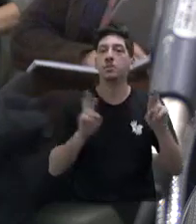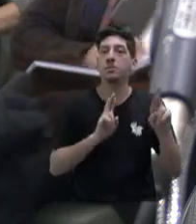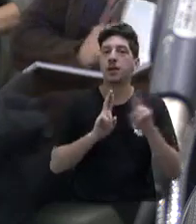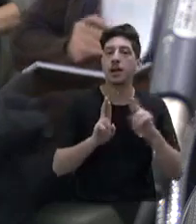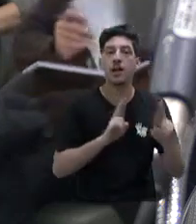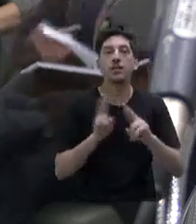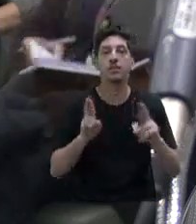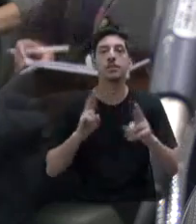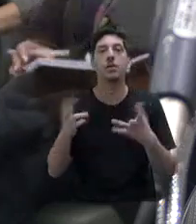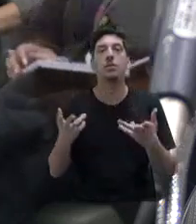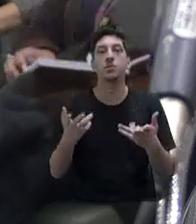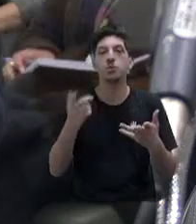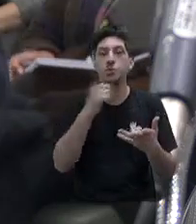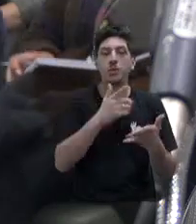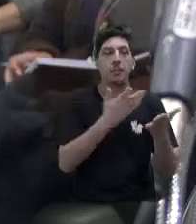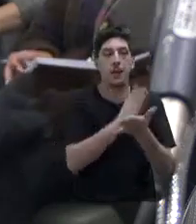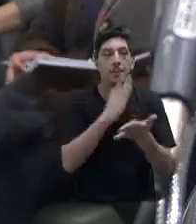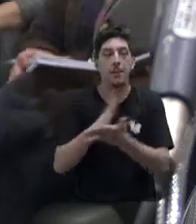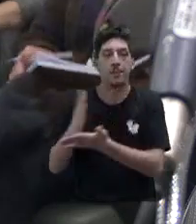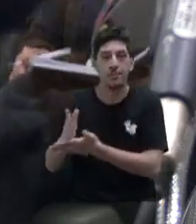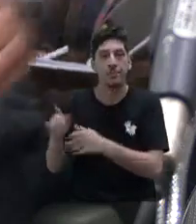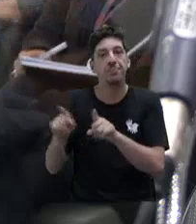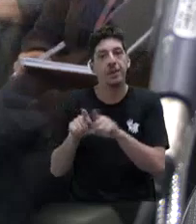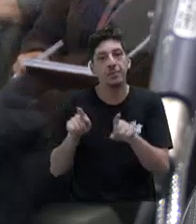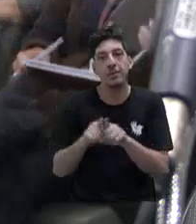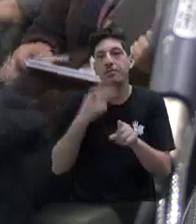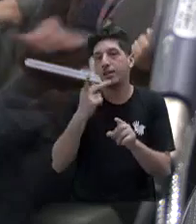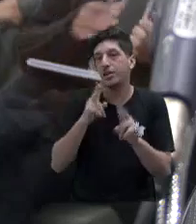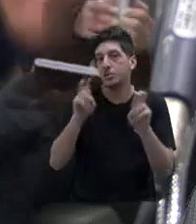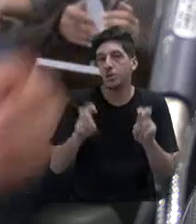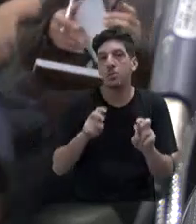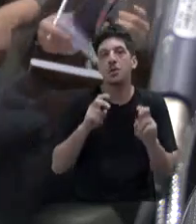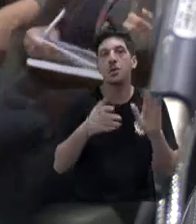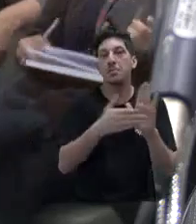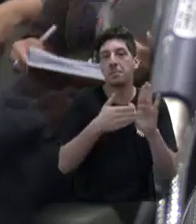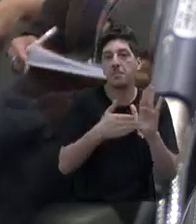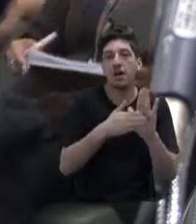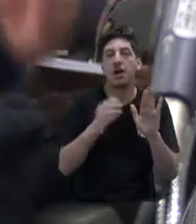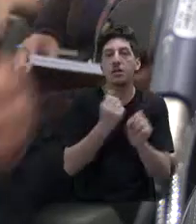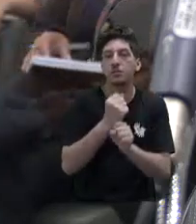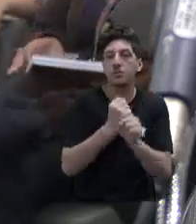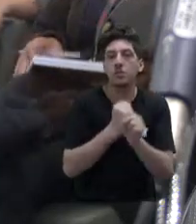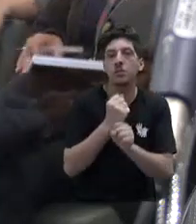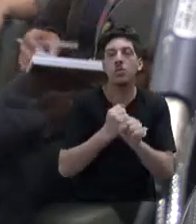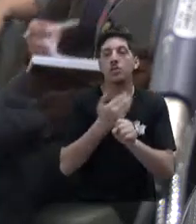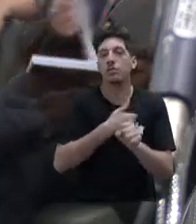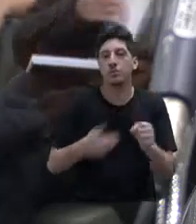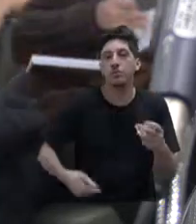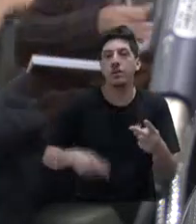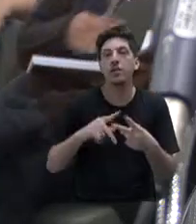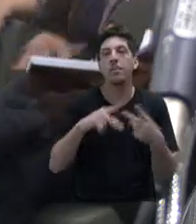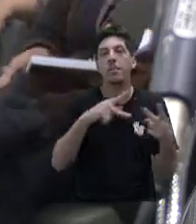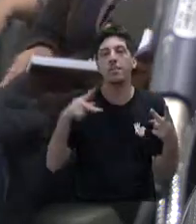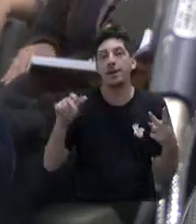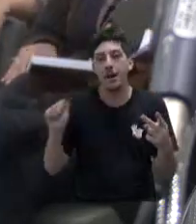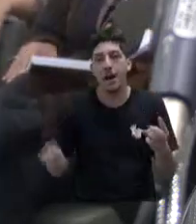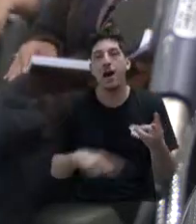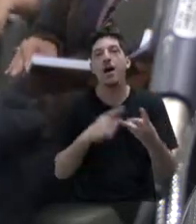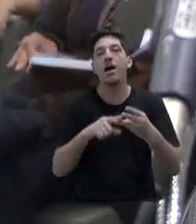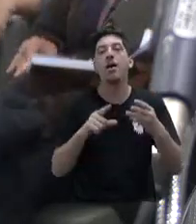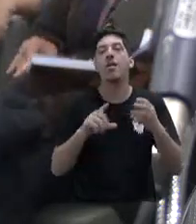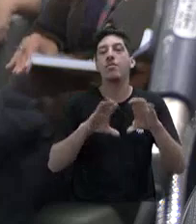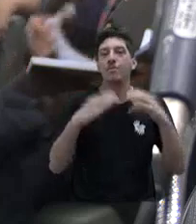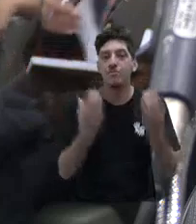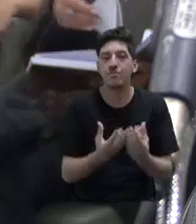dos orçamentos. E, claro, nós estamos falando aqui de Plano Plurianual de Ações Governamentais, de PPA, do Fórum Interconselhos, nós